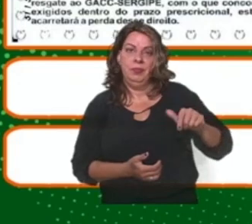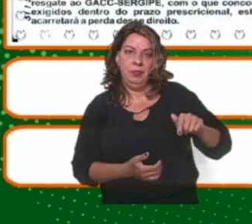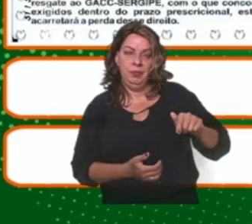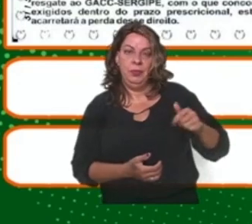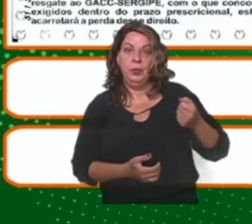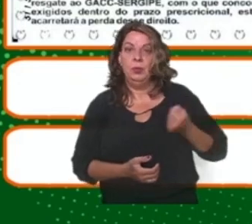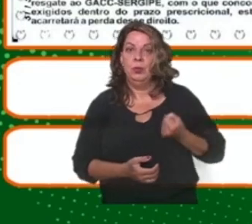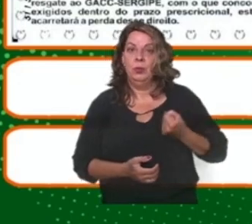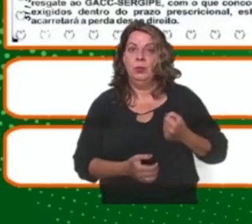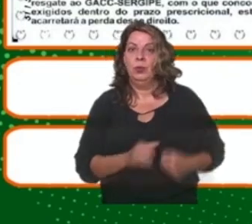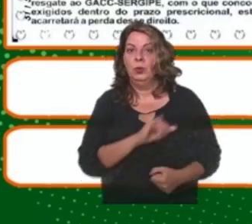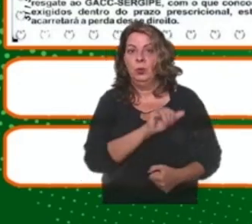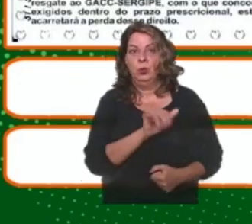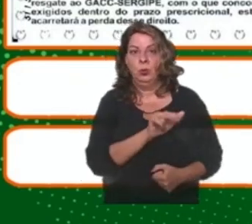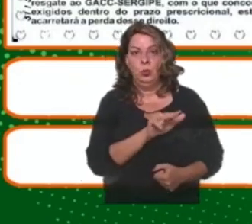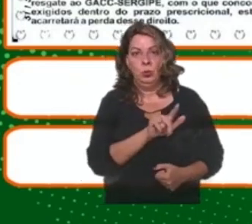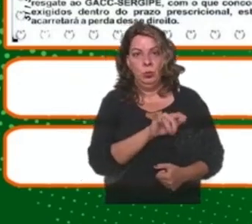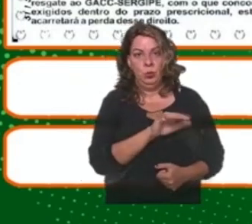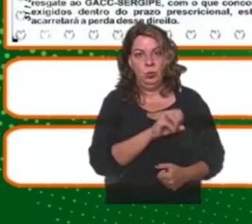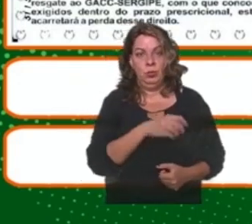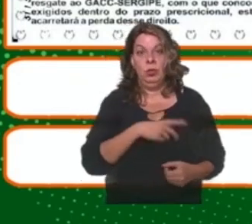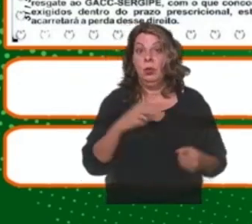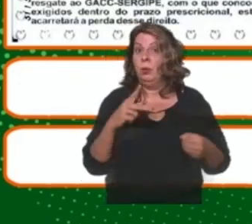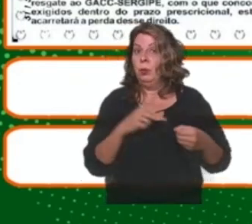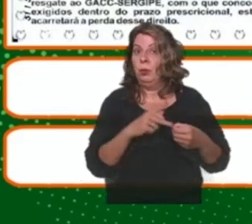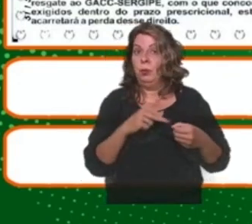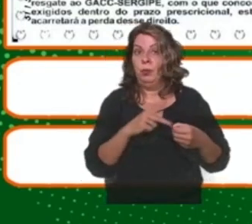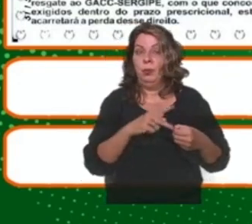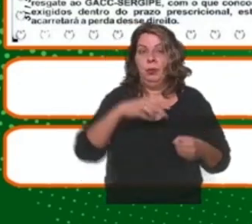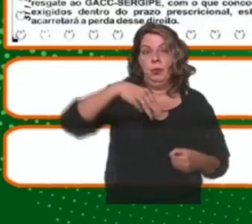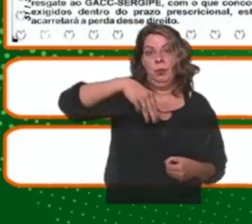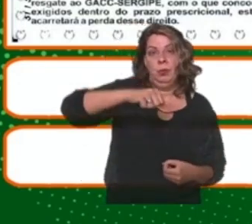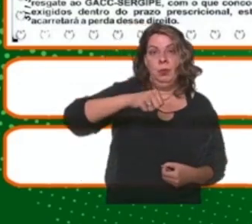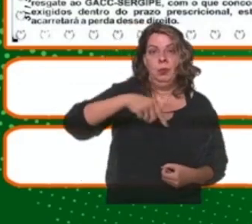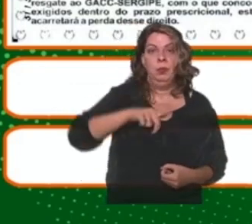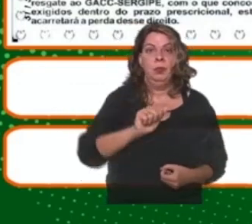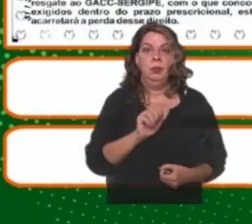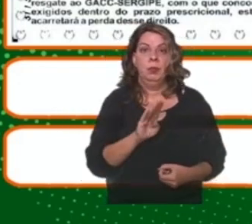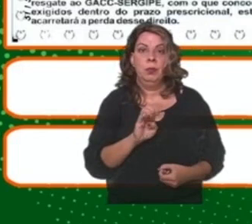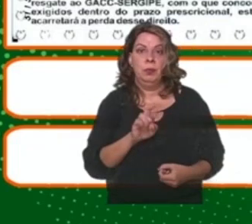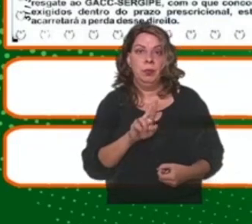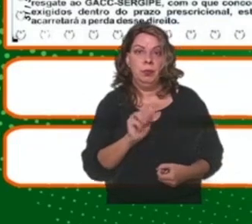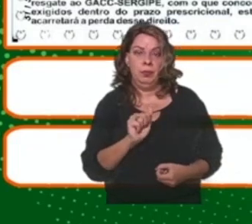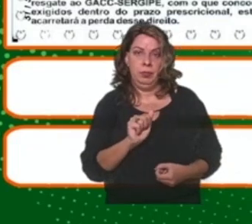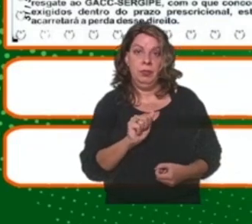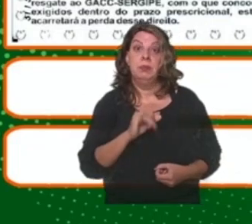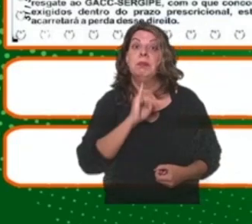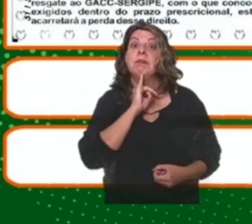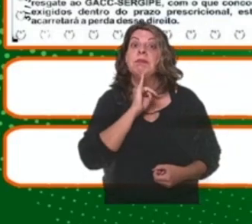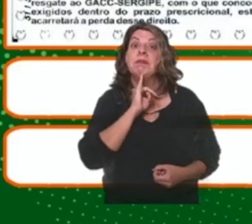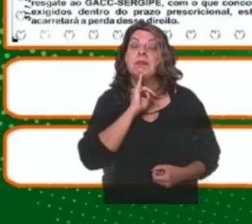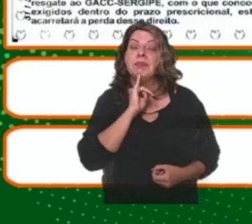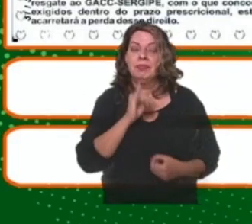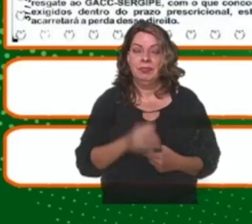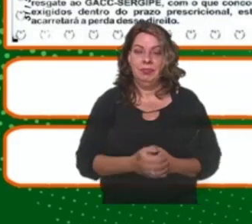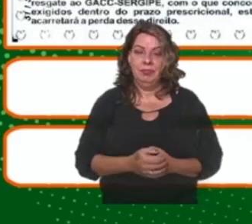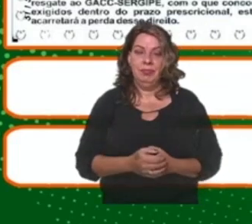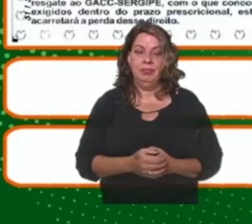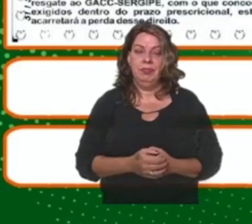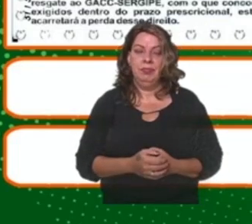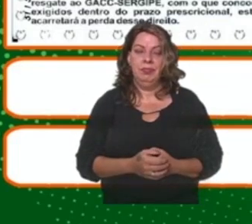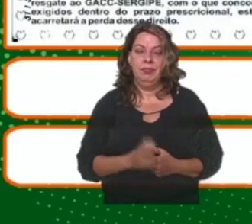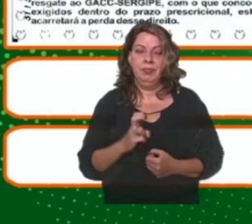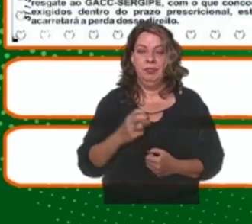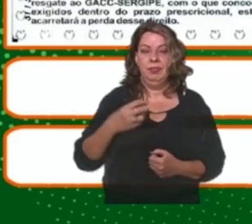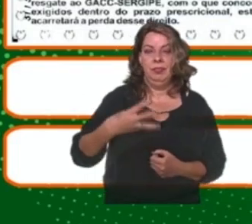161107, numeração do Júlio César Santana Santos, lá do povoado Mangabeira, adquiriu com Branca, pé quente da Regional Itabaiana. E olha aqui também,